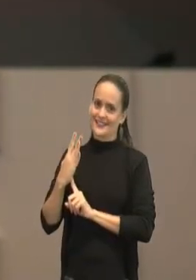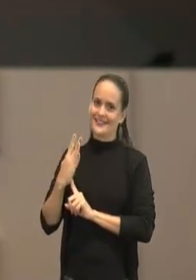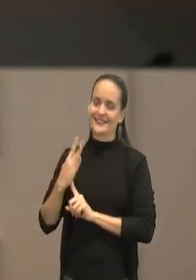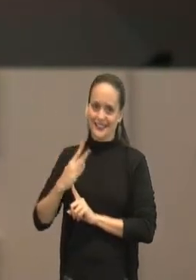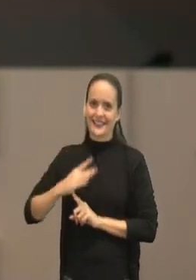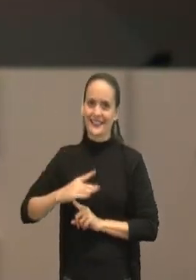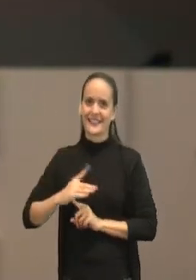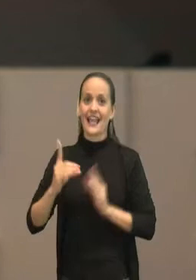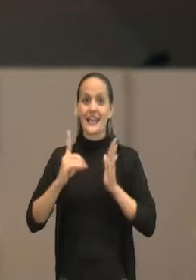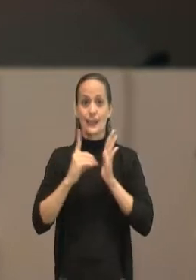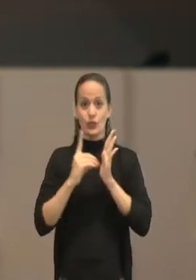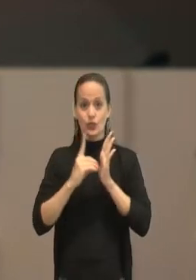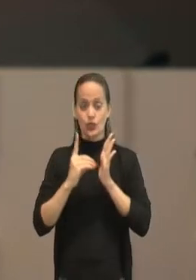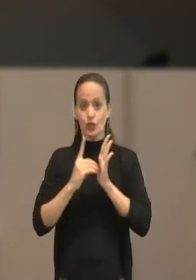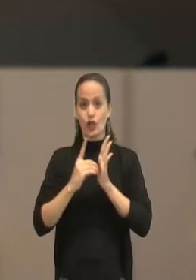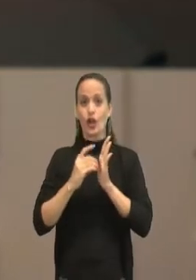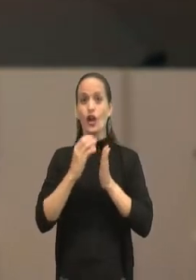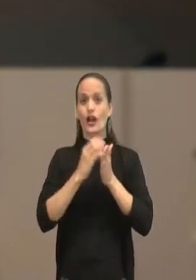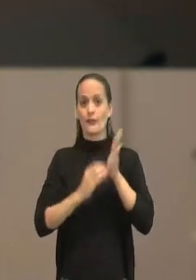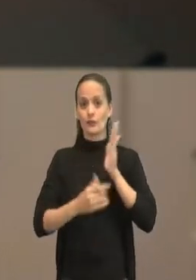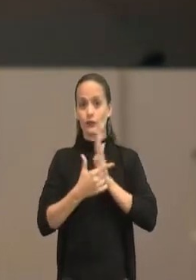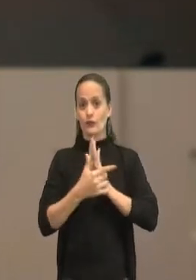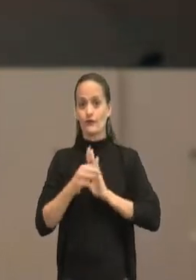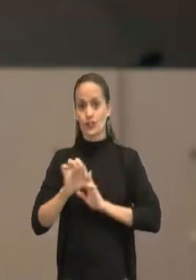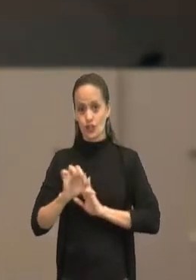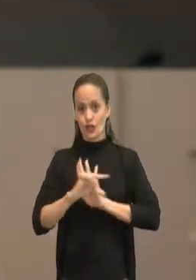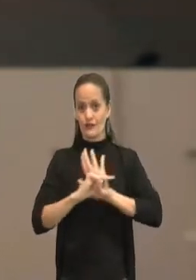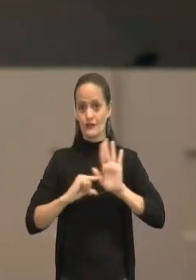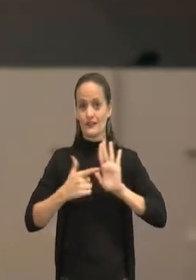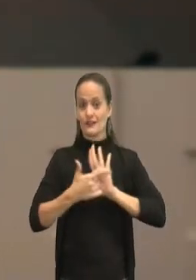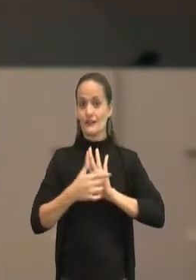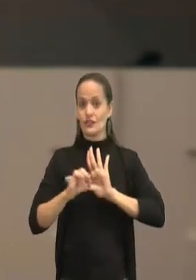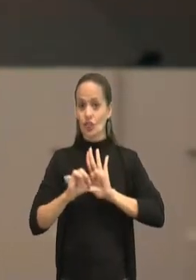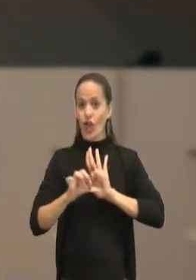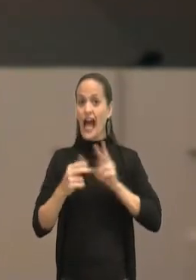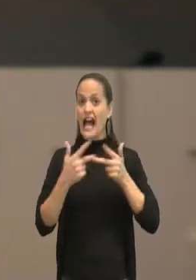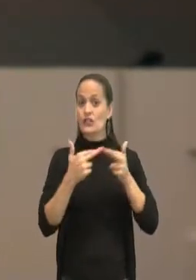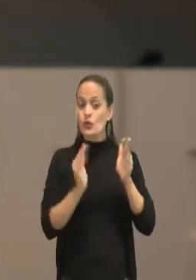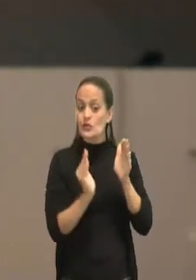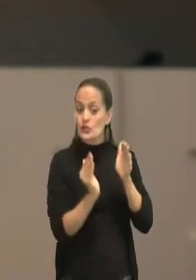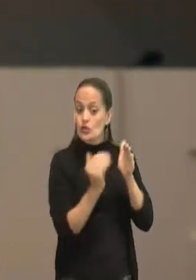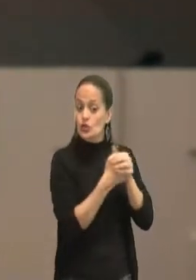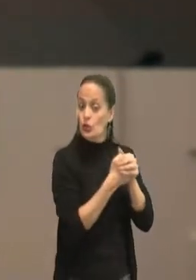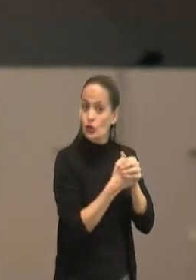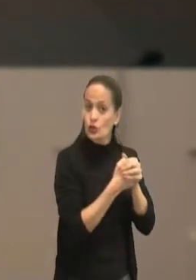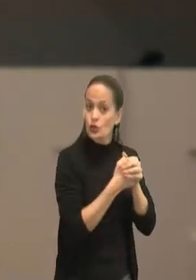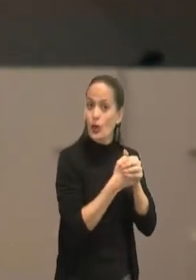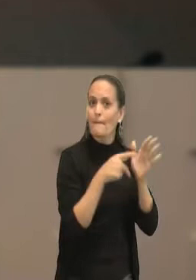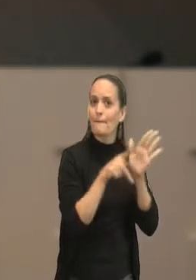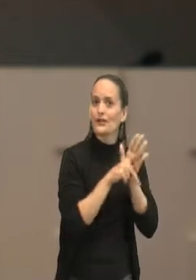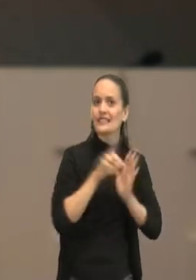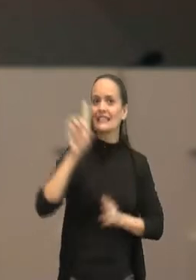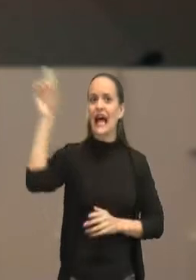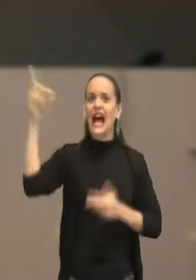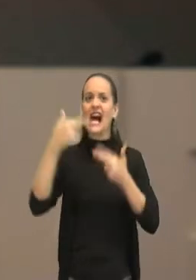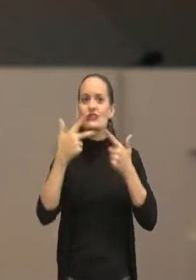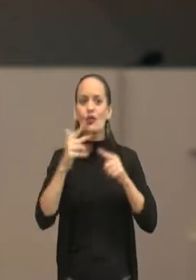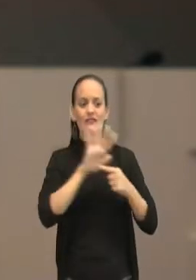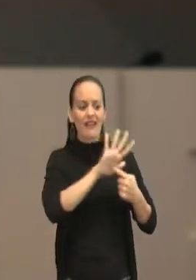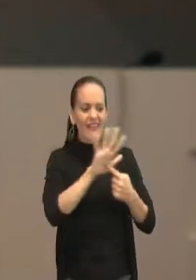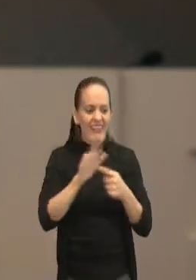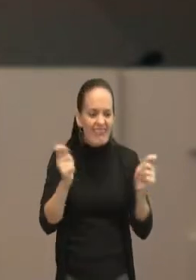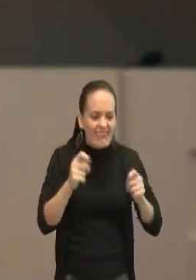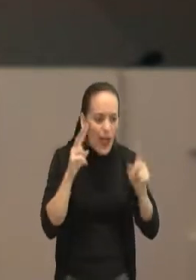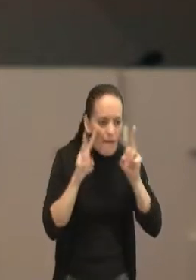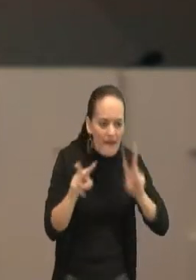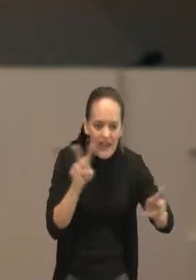29, que as coisas ocultas pertencem a Deus, mas as reveladas pertencem a nós e aos nossos